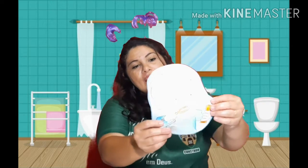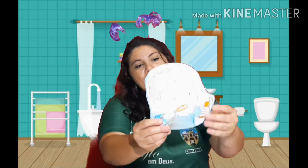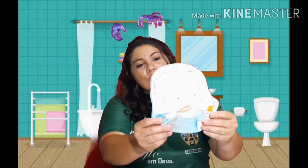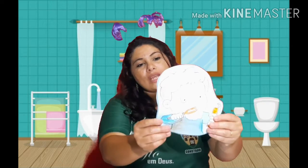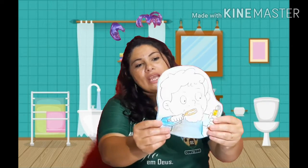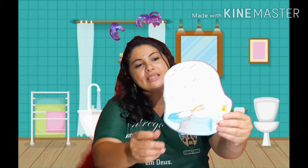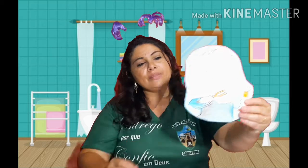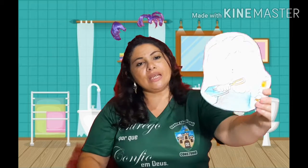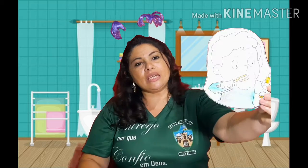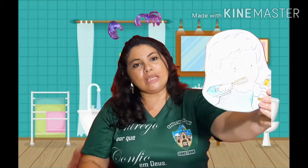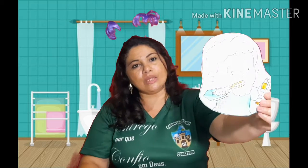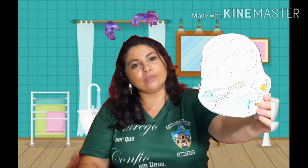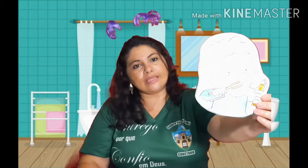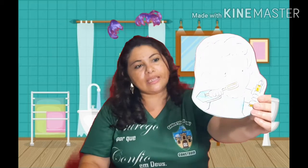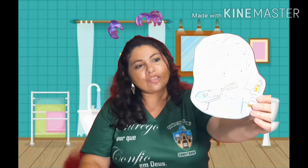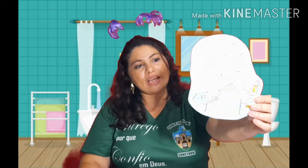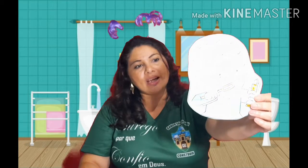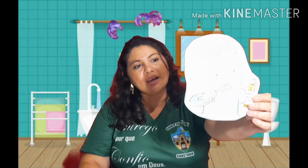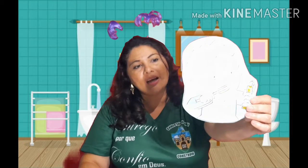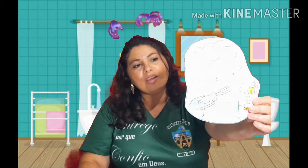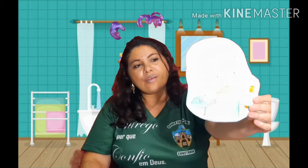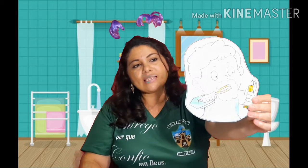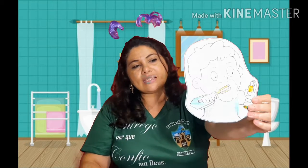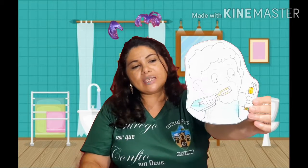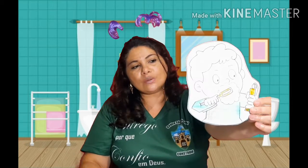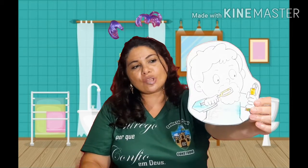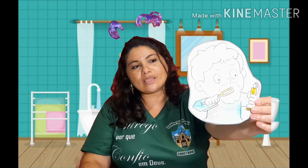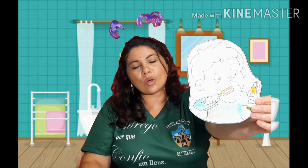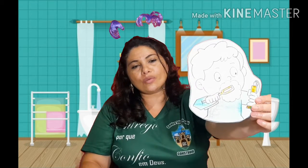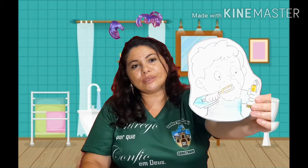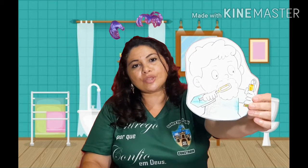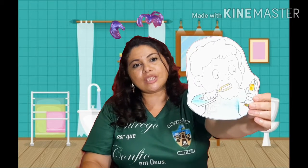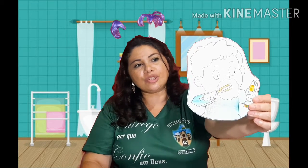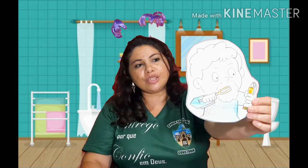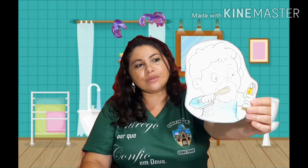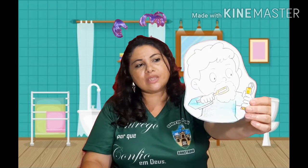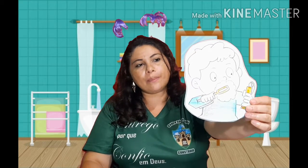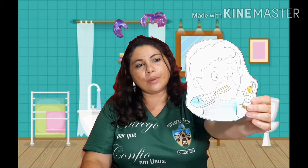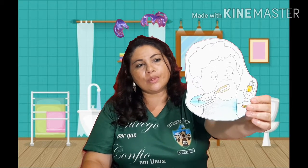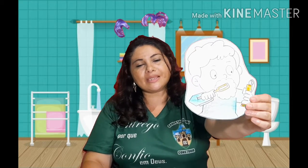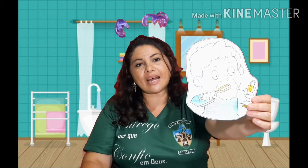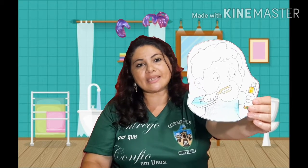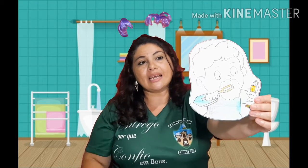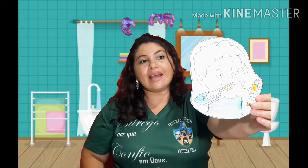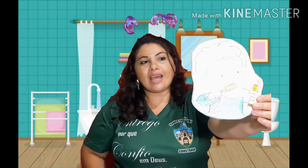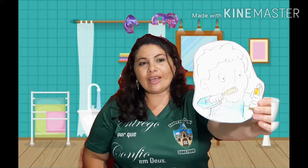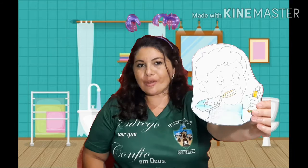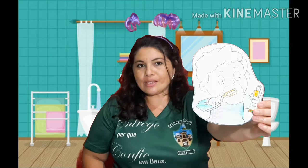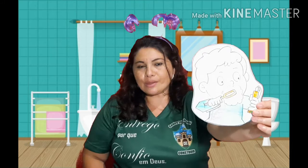dentinhos. É o que esse menino, né, está fazendo, está escovando os dentinhos depois